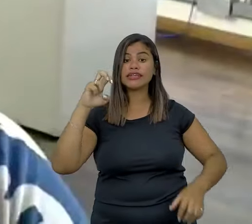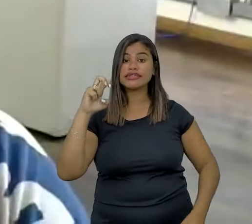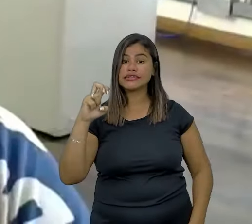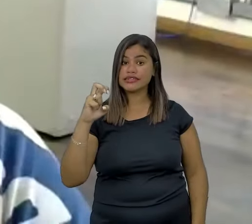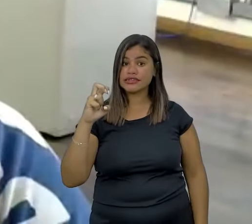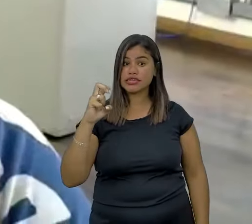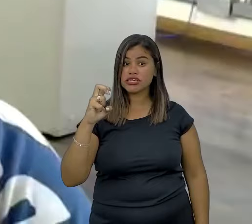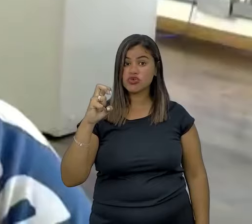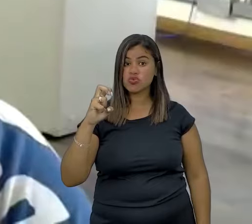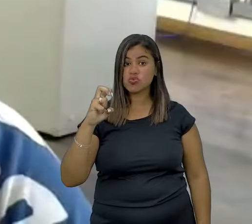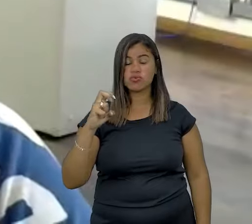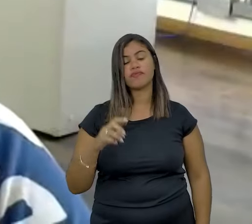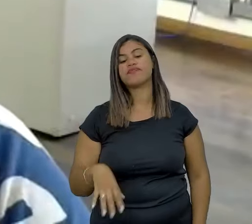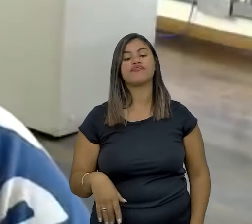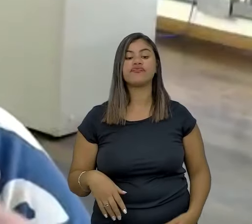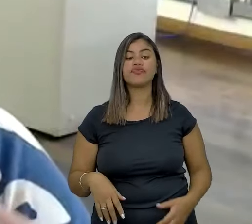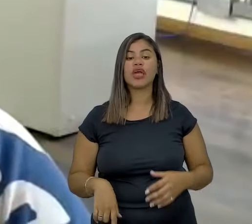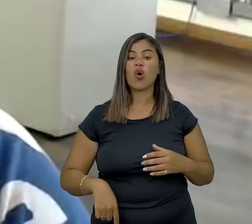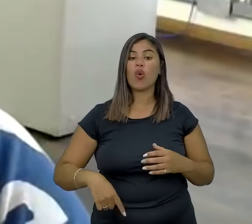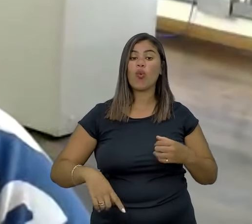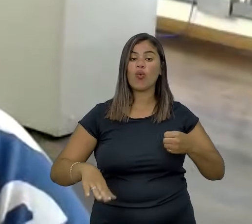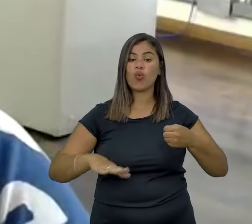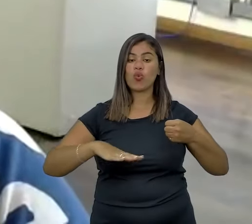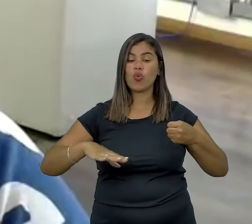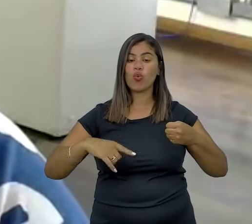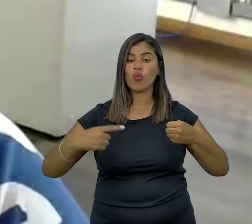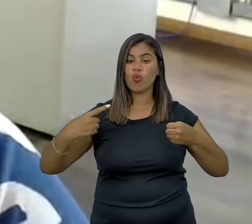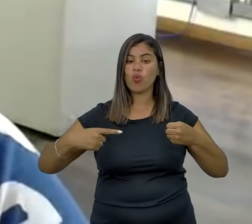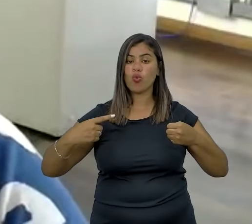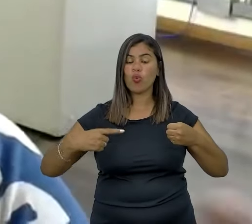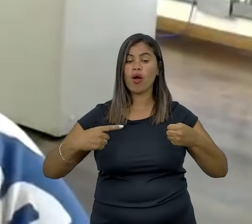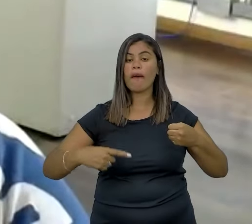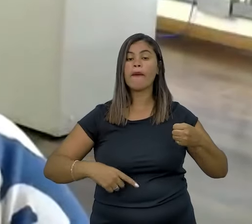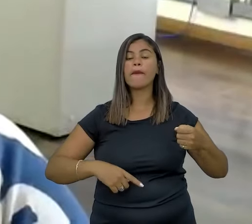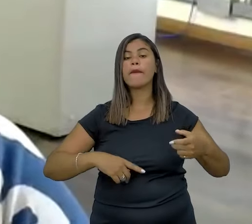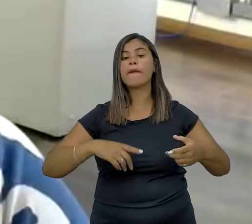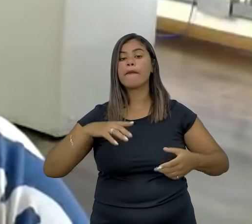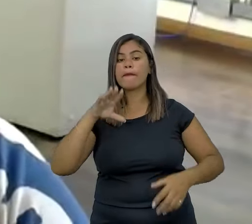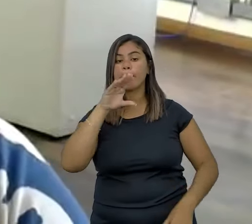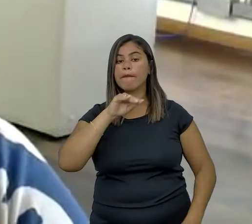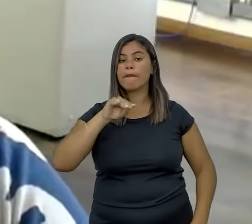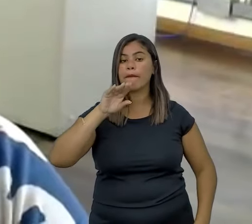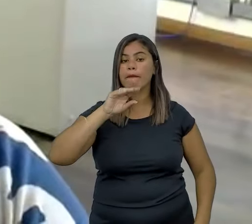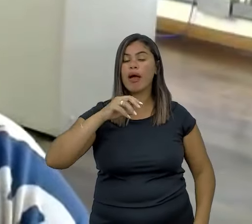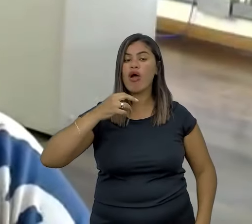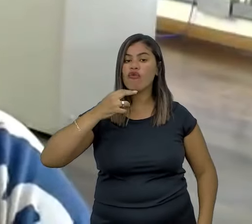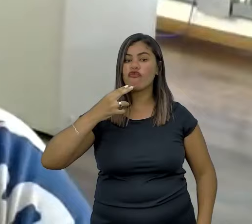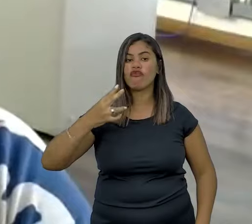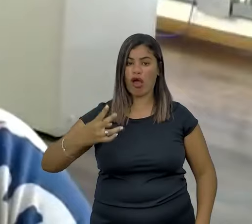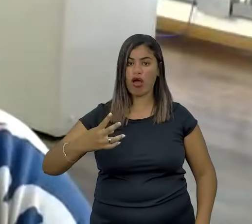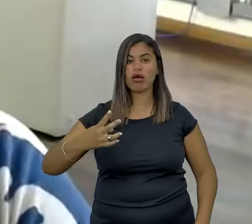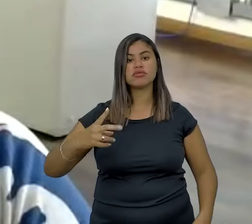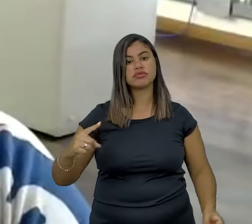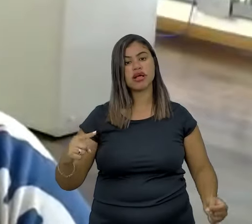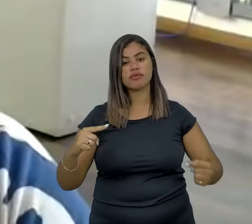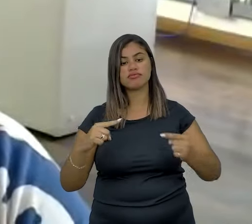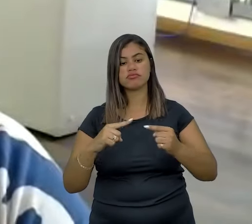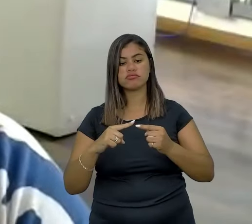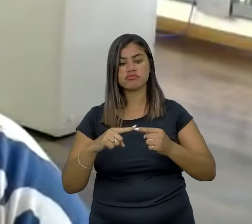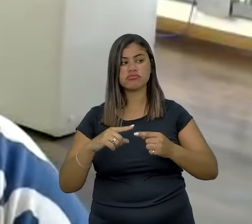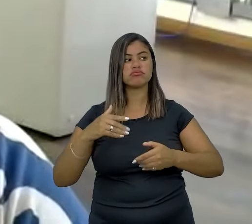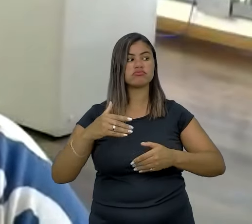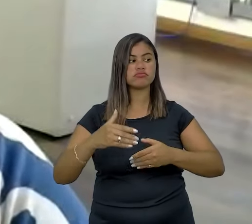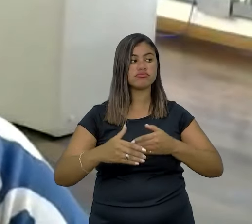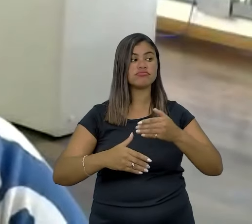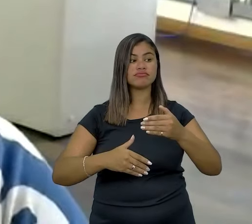Então, o nível 1, as palavras elas são recitadas seguindo como uma direção para